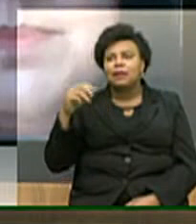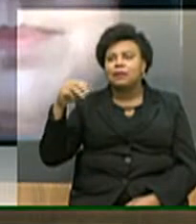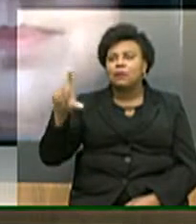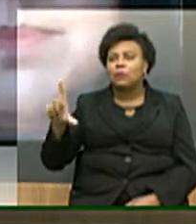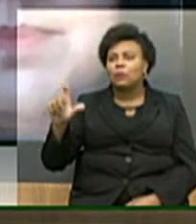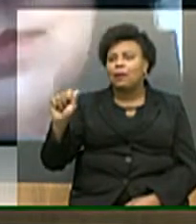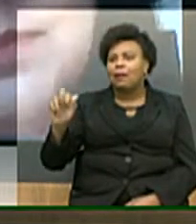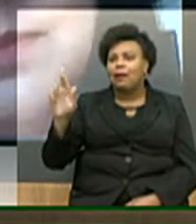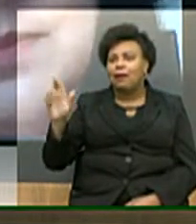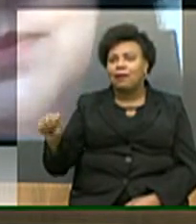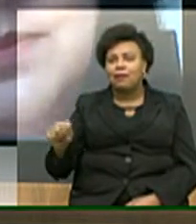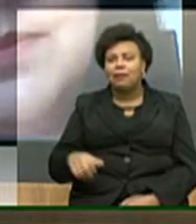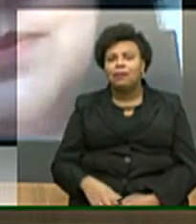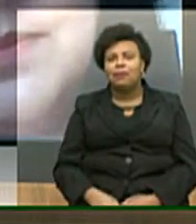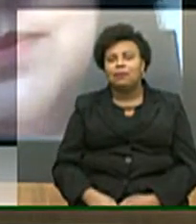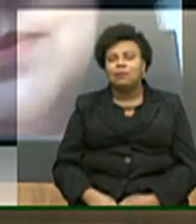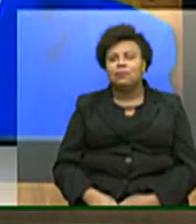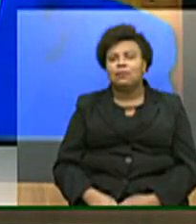Augusto Lara.